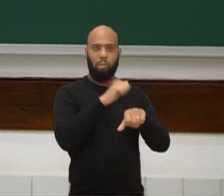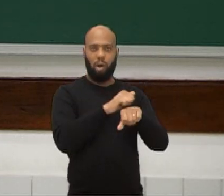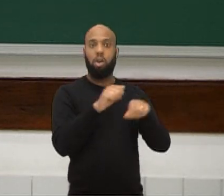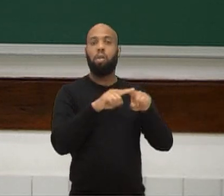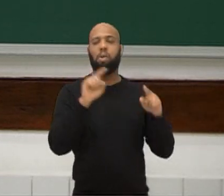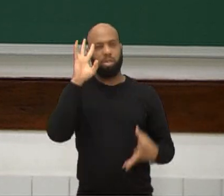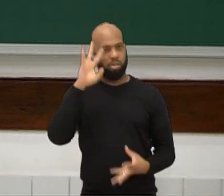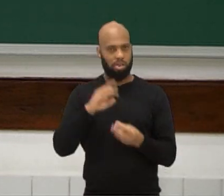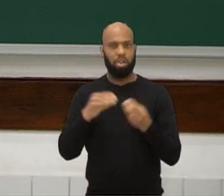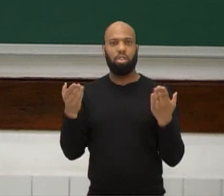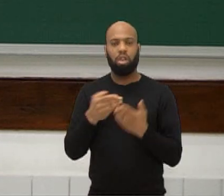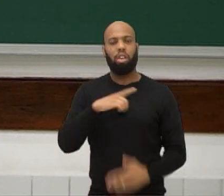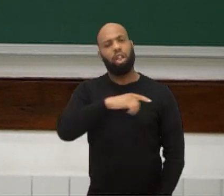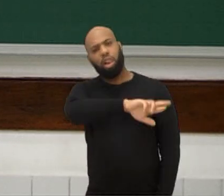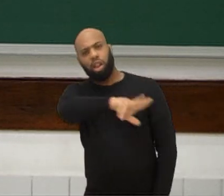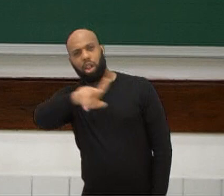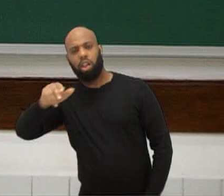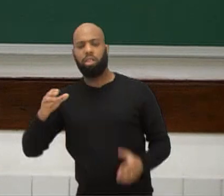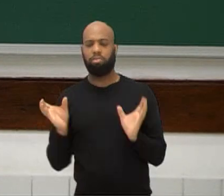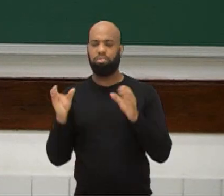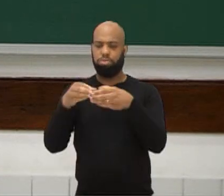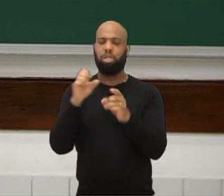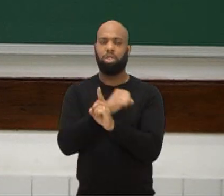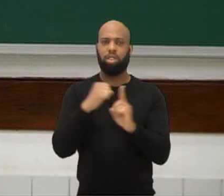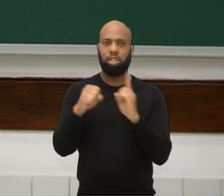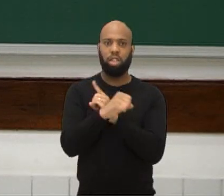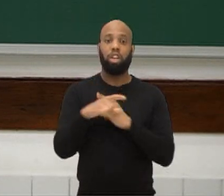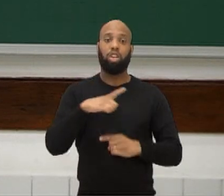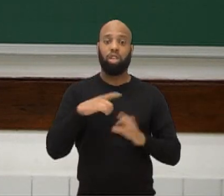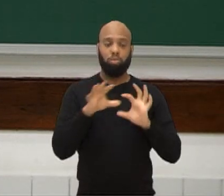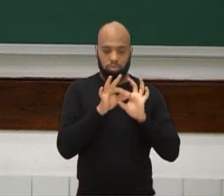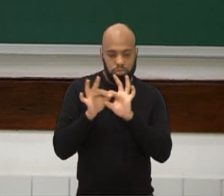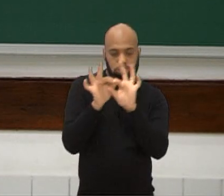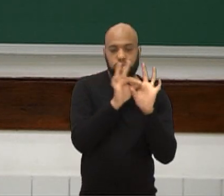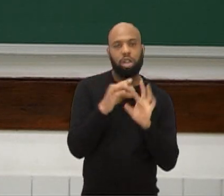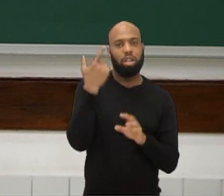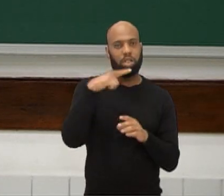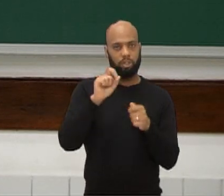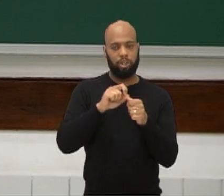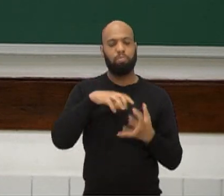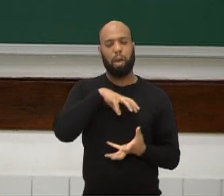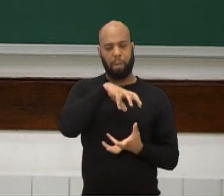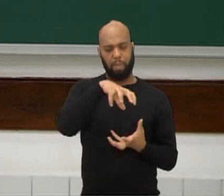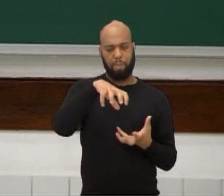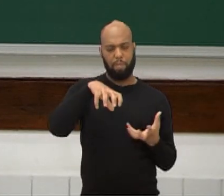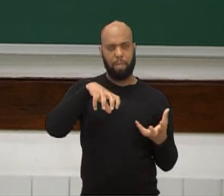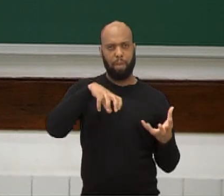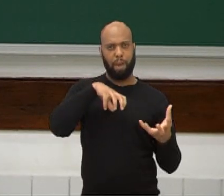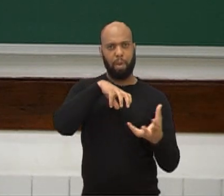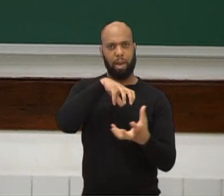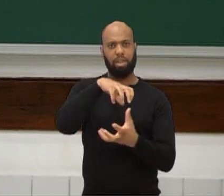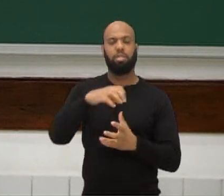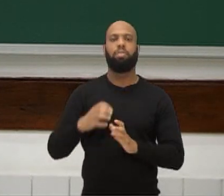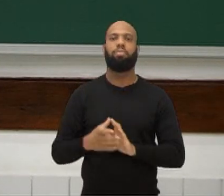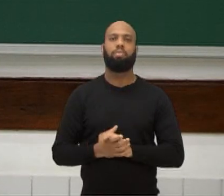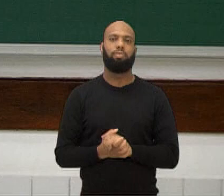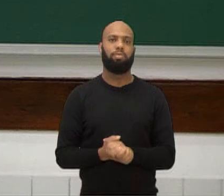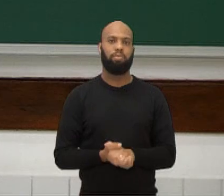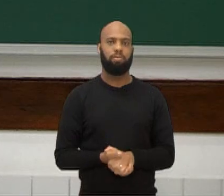só para a gente entender que vários grupos sociais formaram essa revolta, ok?